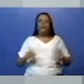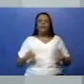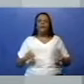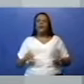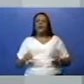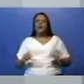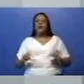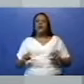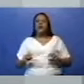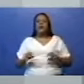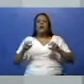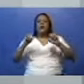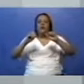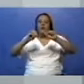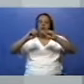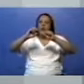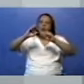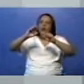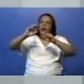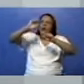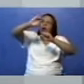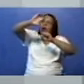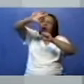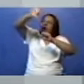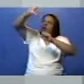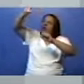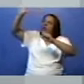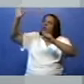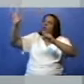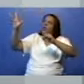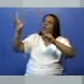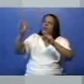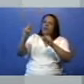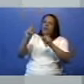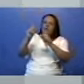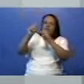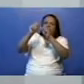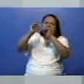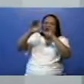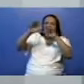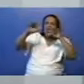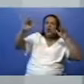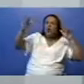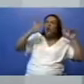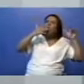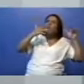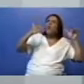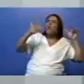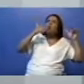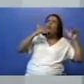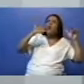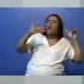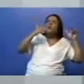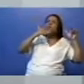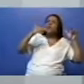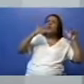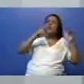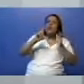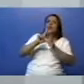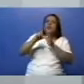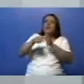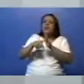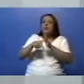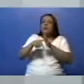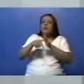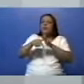Observem aqui, o arco-íris surgiu ao longe, com suas cores vibrantes, imediatamente após a tempestade de verão. Eu